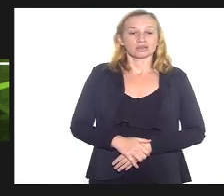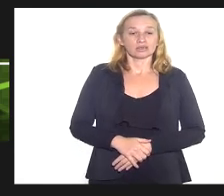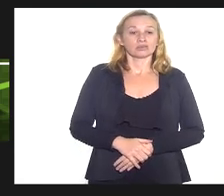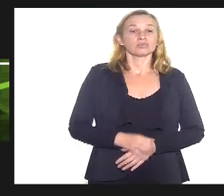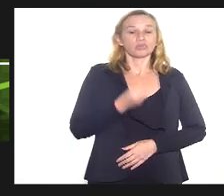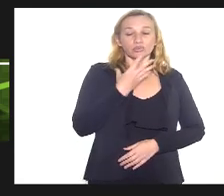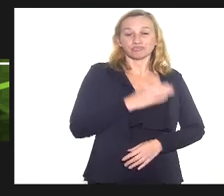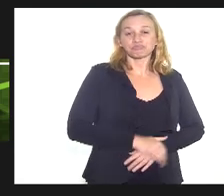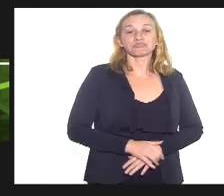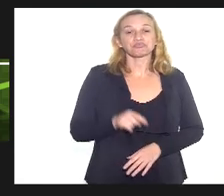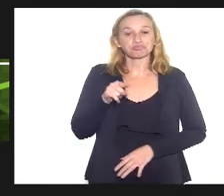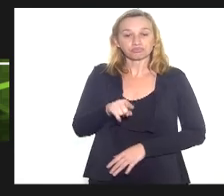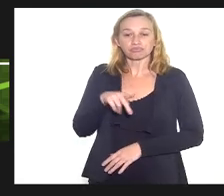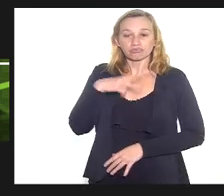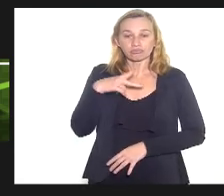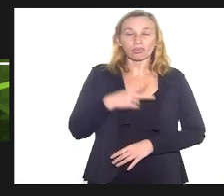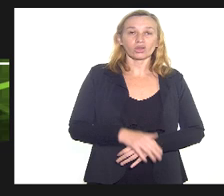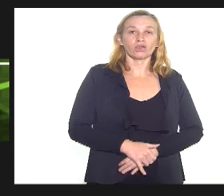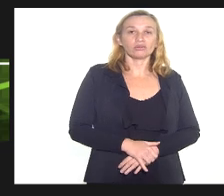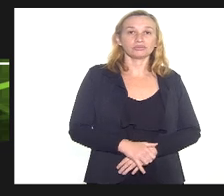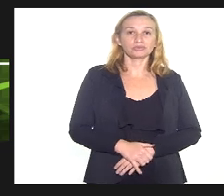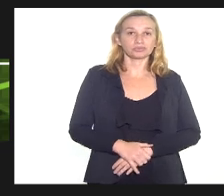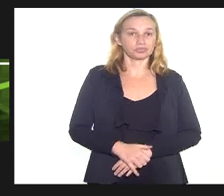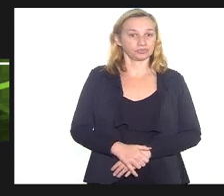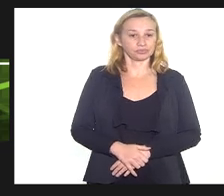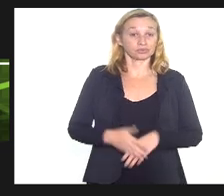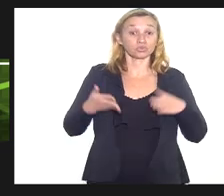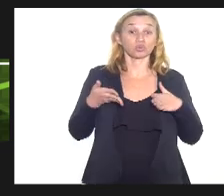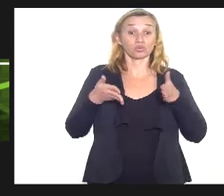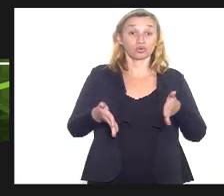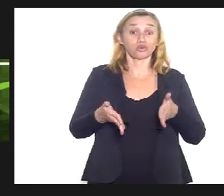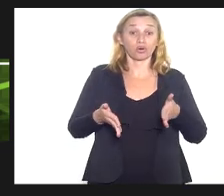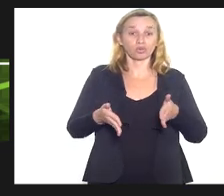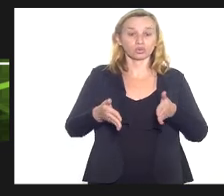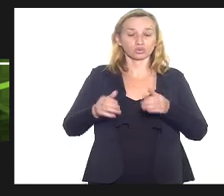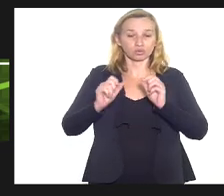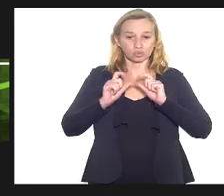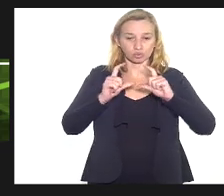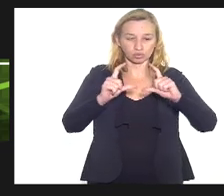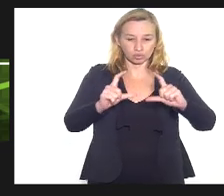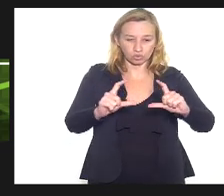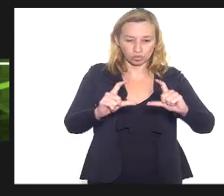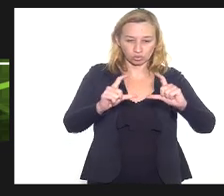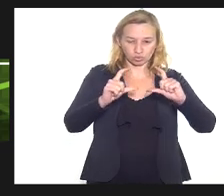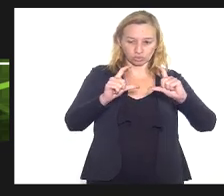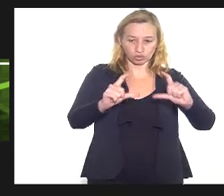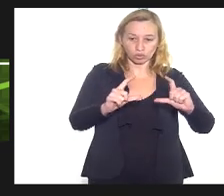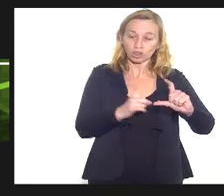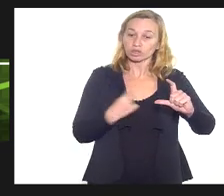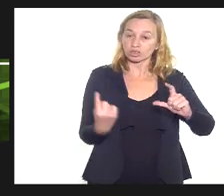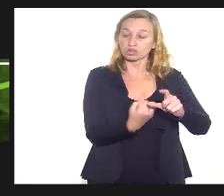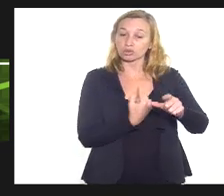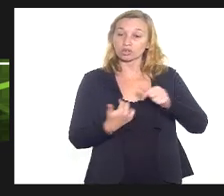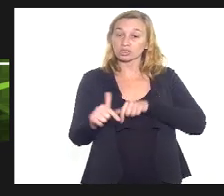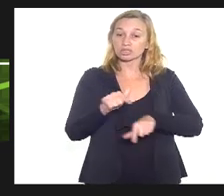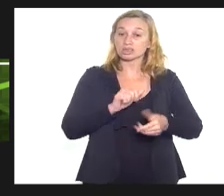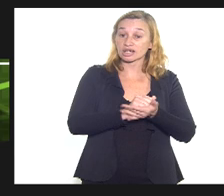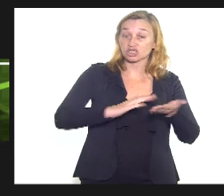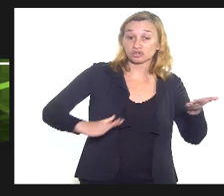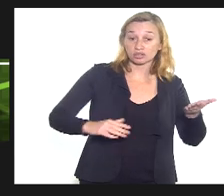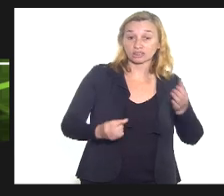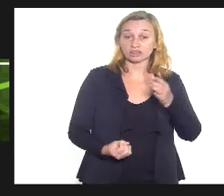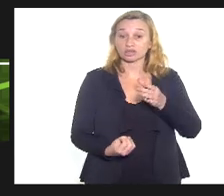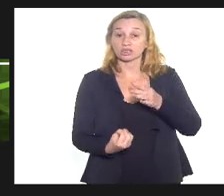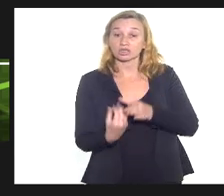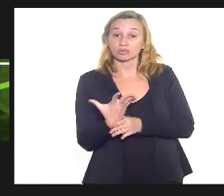Bom, aqui falando, dando um foco, um zoom no, nas nossas atividades de exploração e